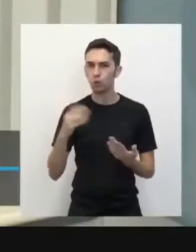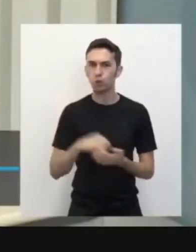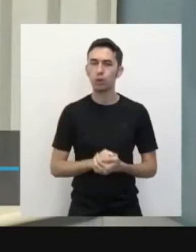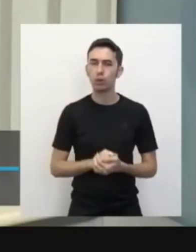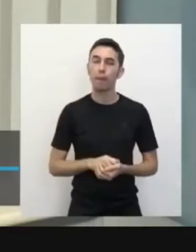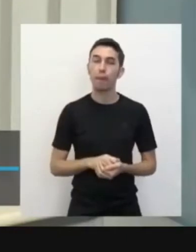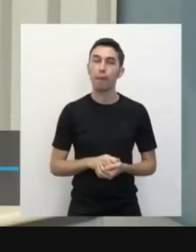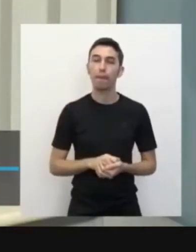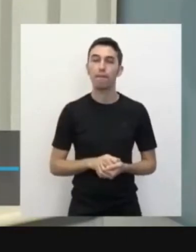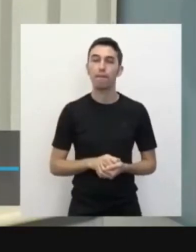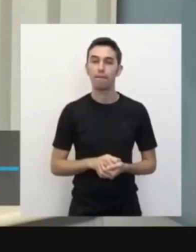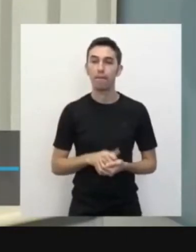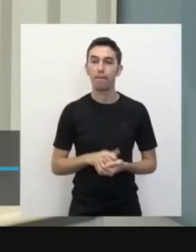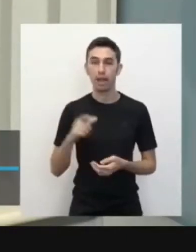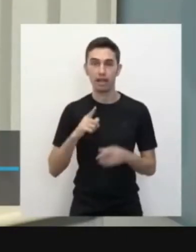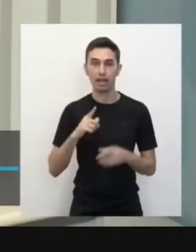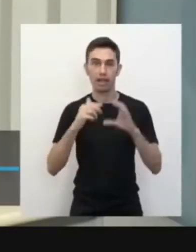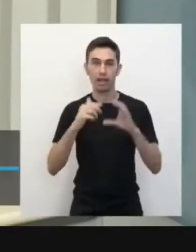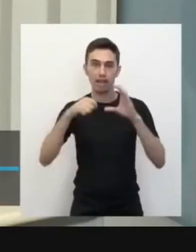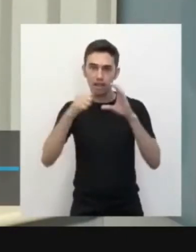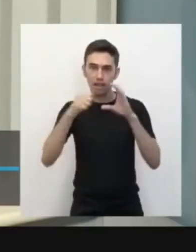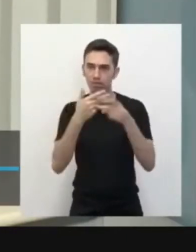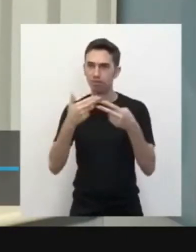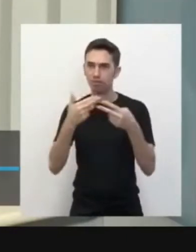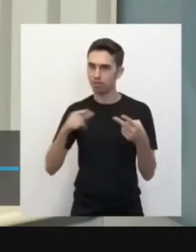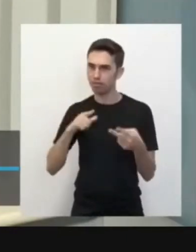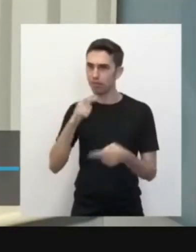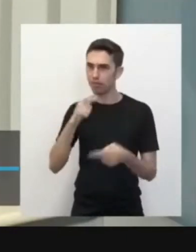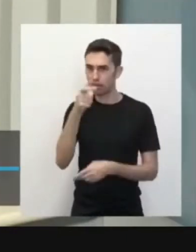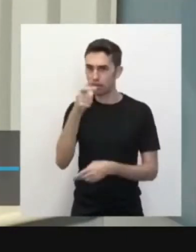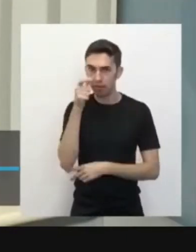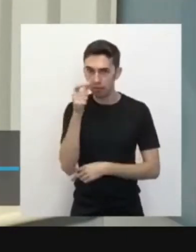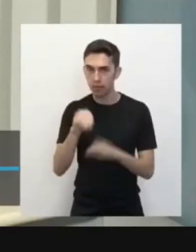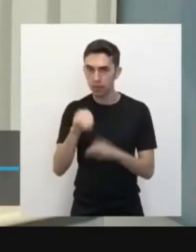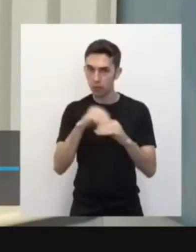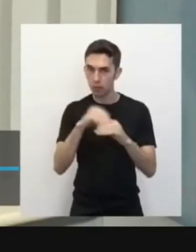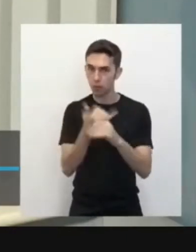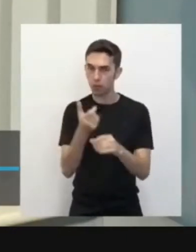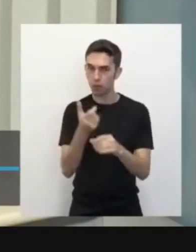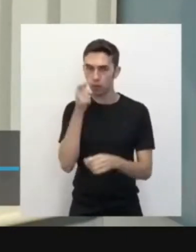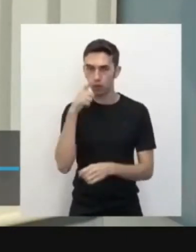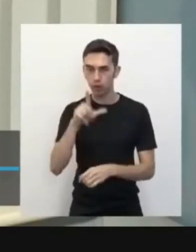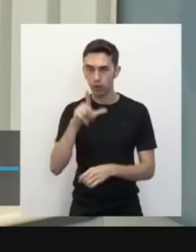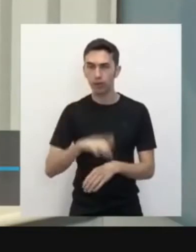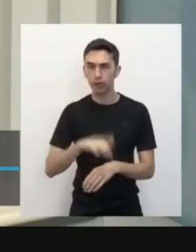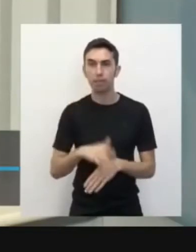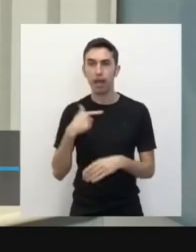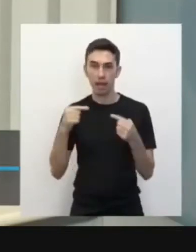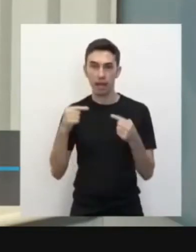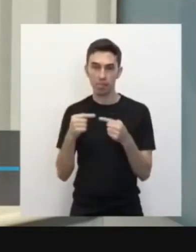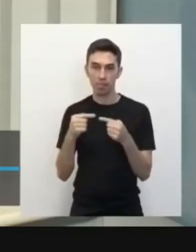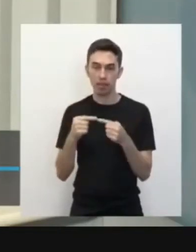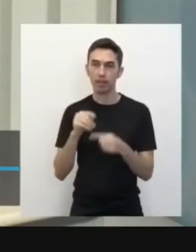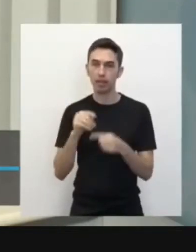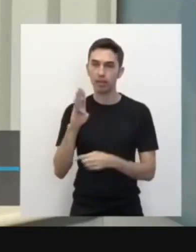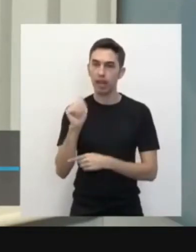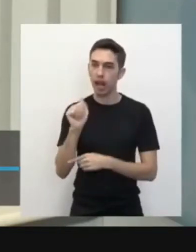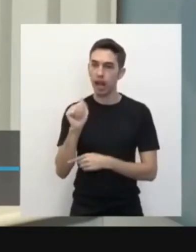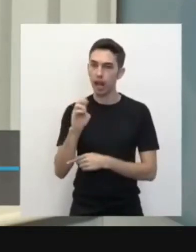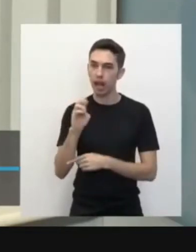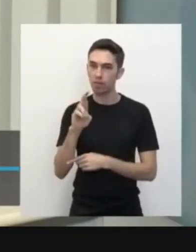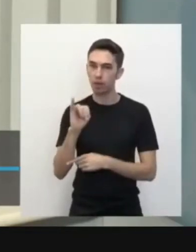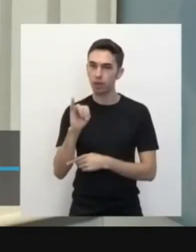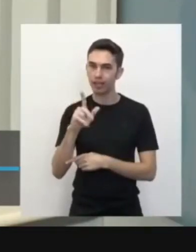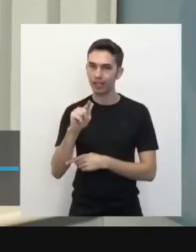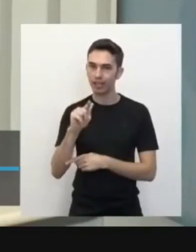didgeridoo. Tem bastante vídeo no YouTube para ver. E é um instrumento musical aborígene, bem antigo, aborígene australiano. E eu quis